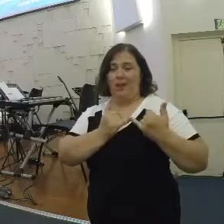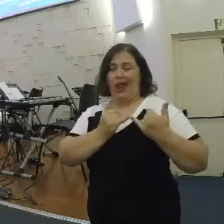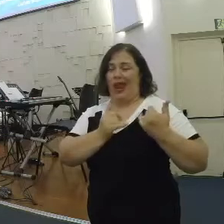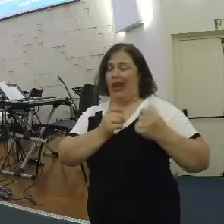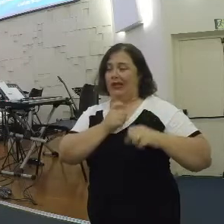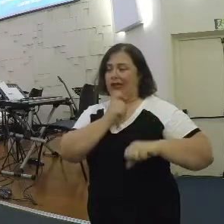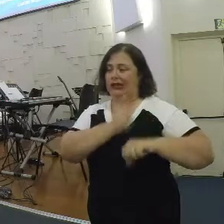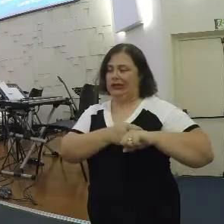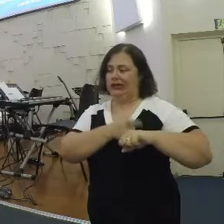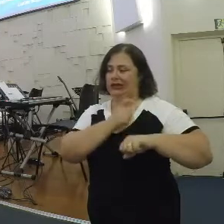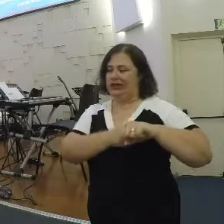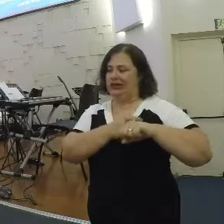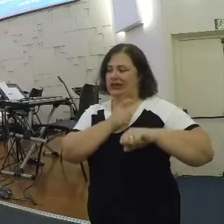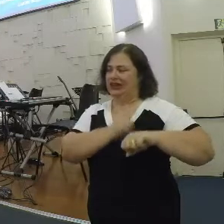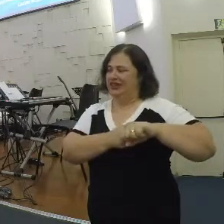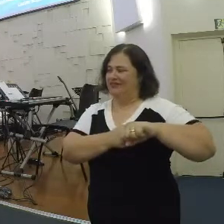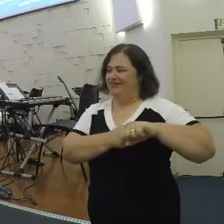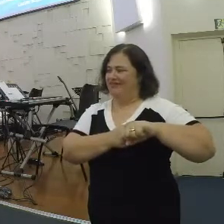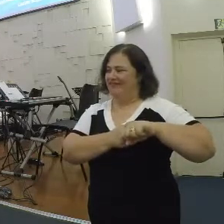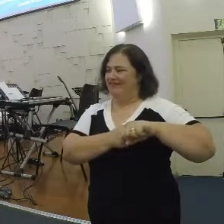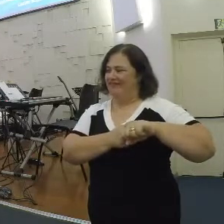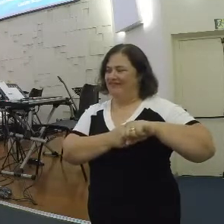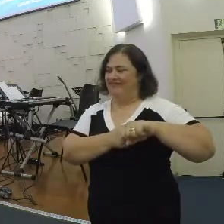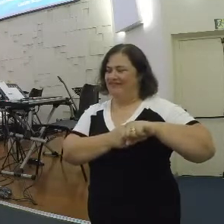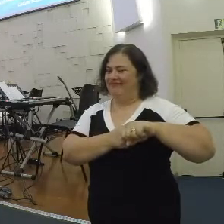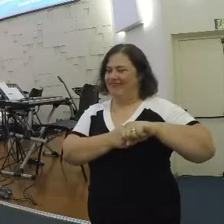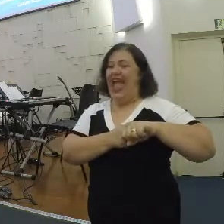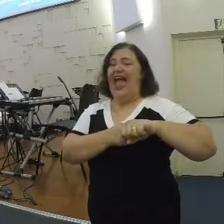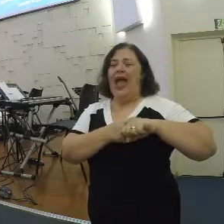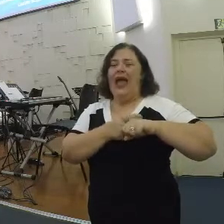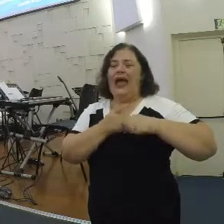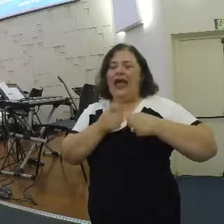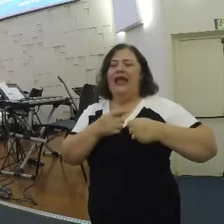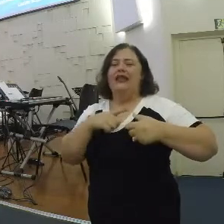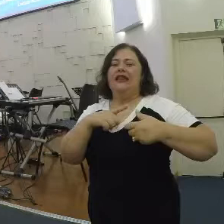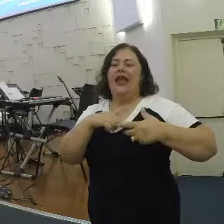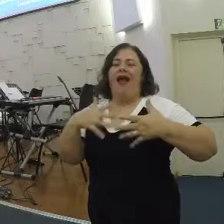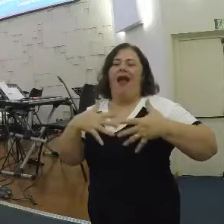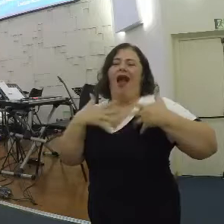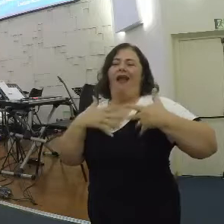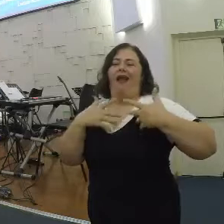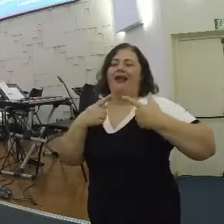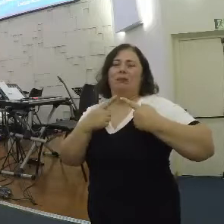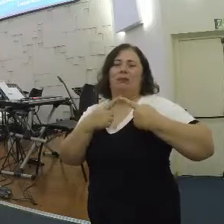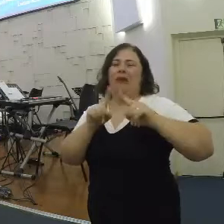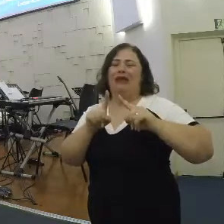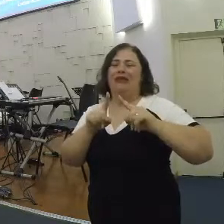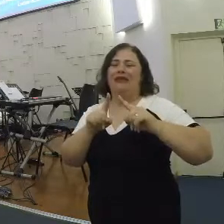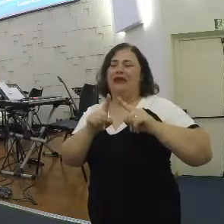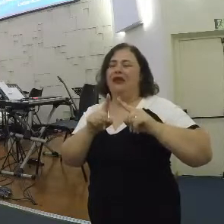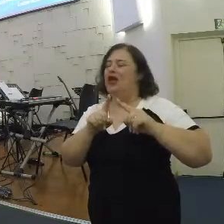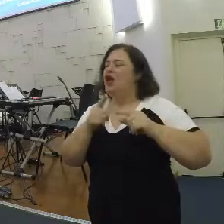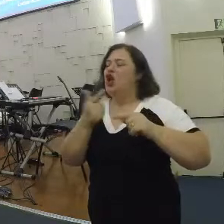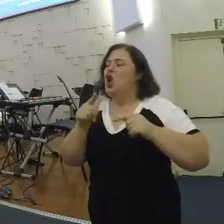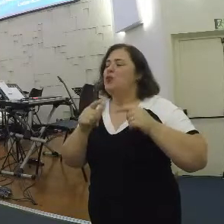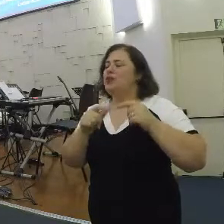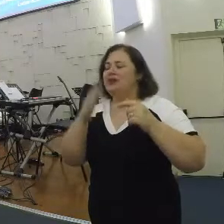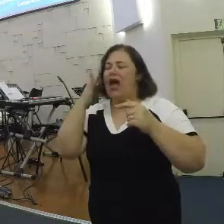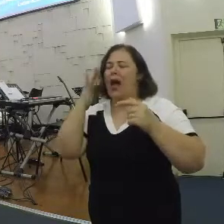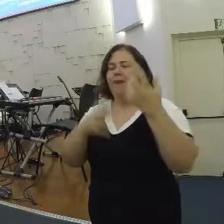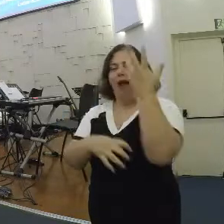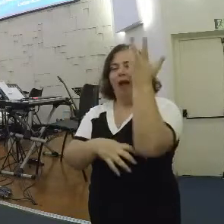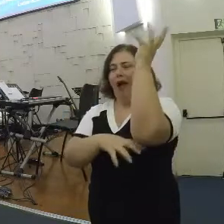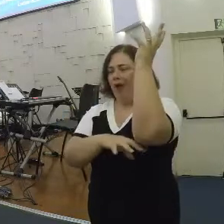com uma alegria inicial, mas não têm raiz. Creem por algum tempo, por empolgação, mas na hora da